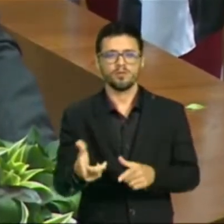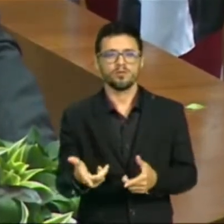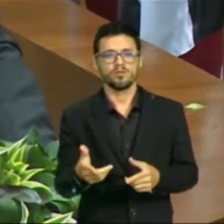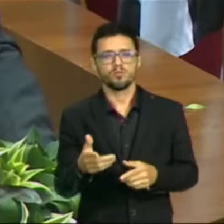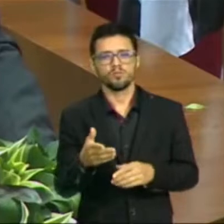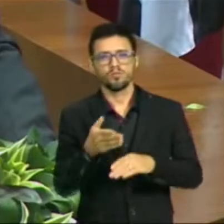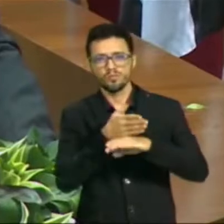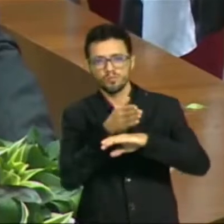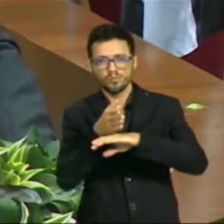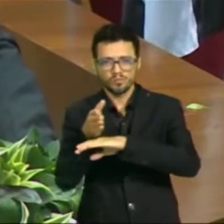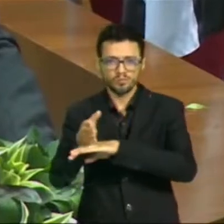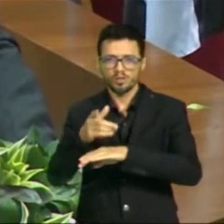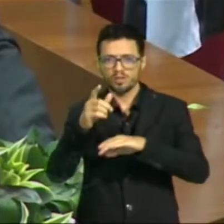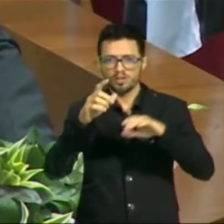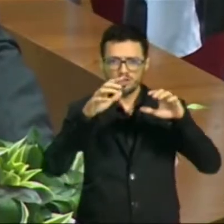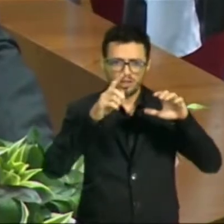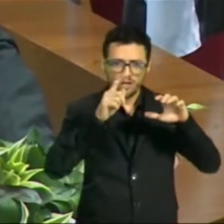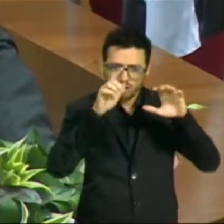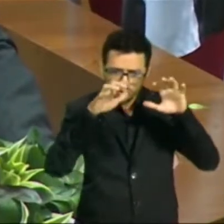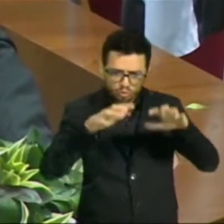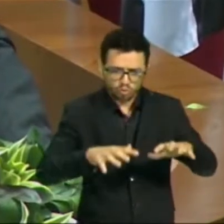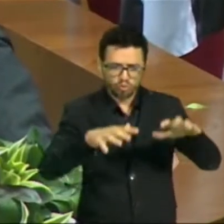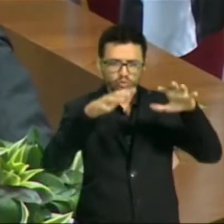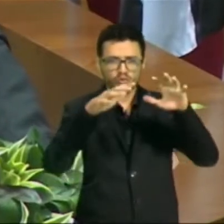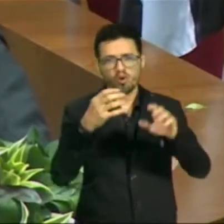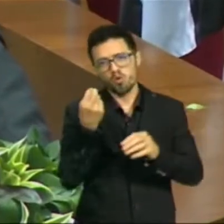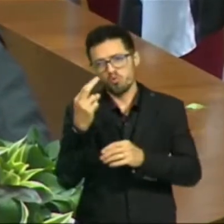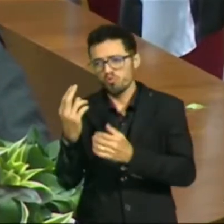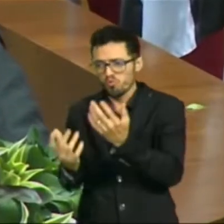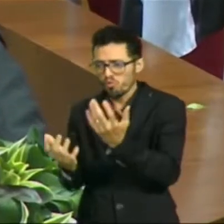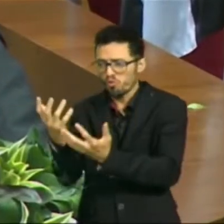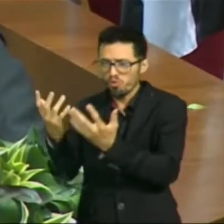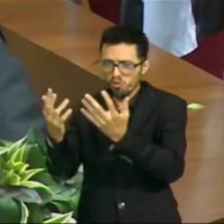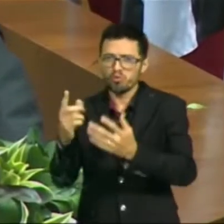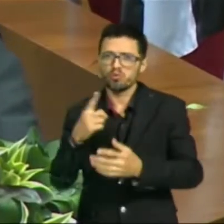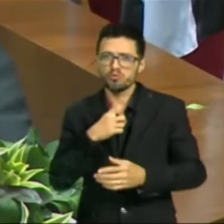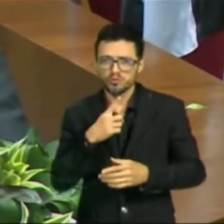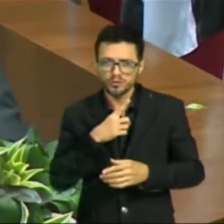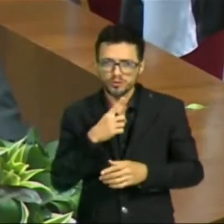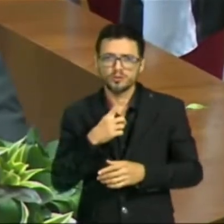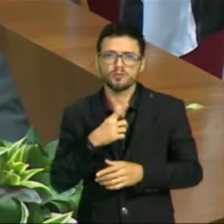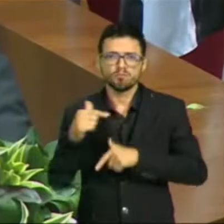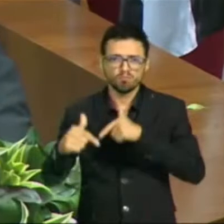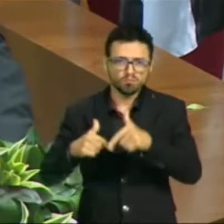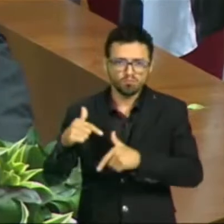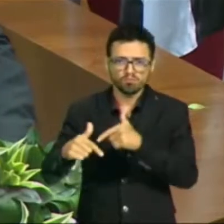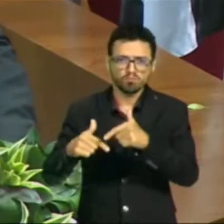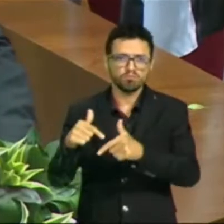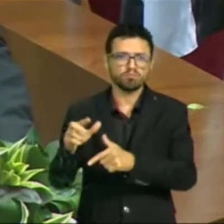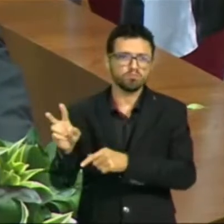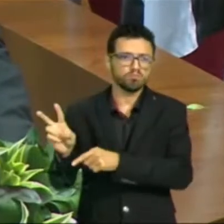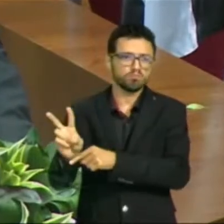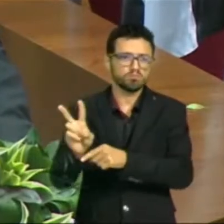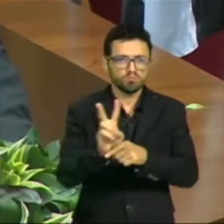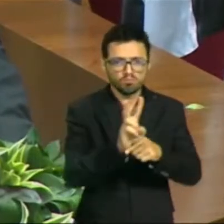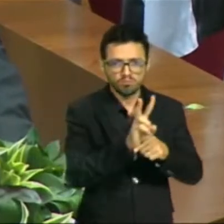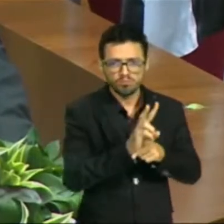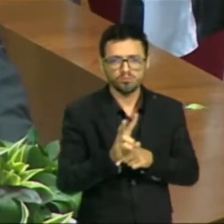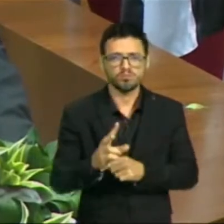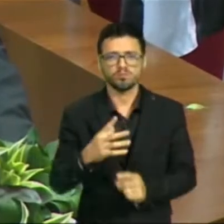nas secas, como em questão de acidentes. O nosso amigo